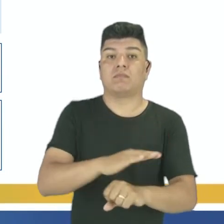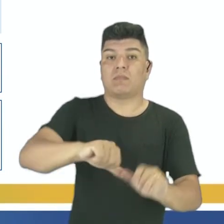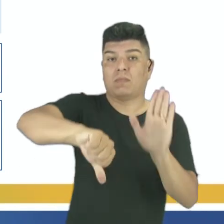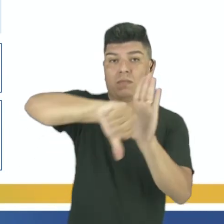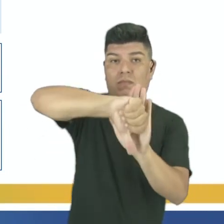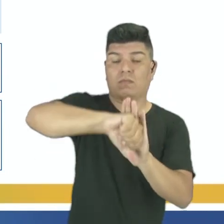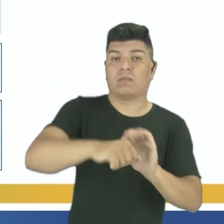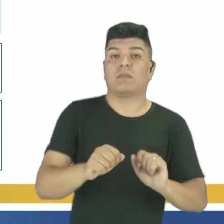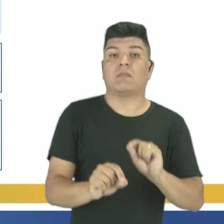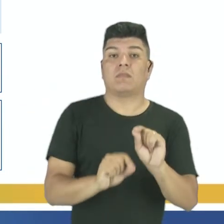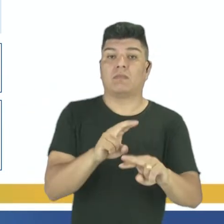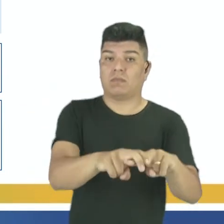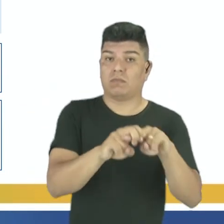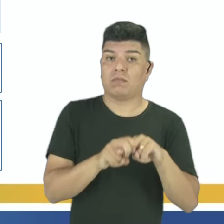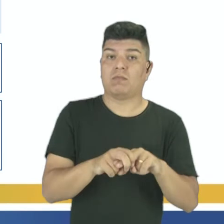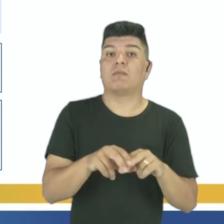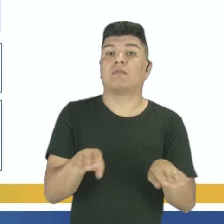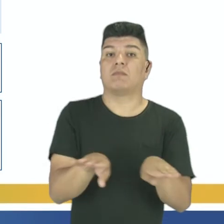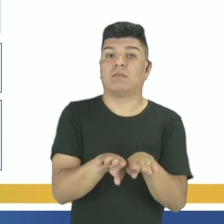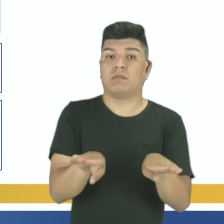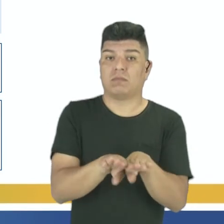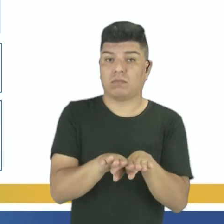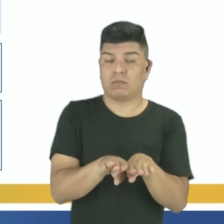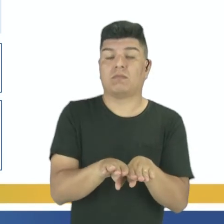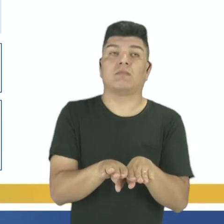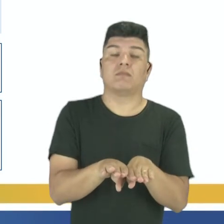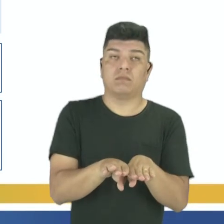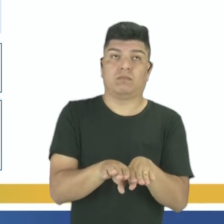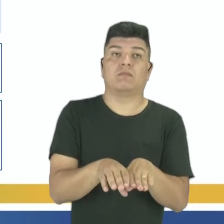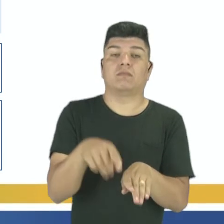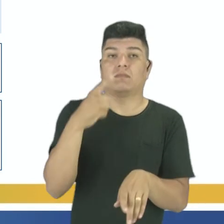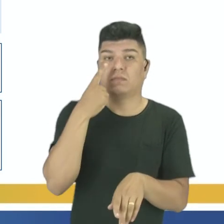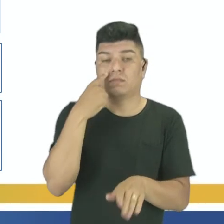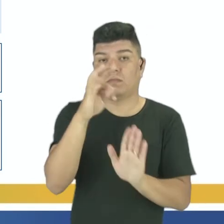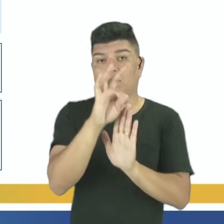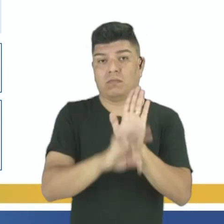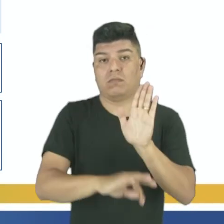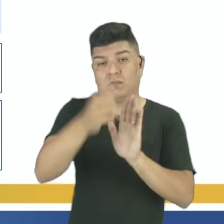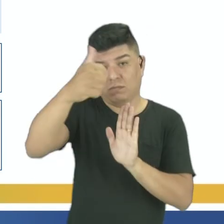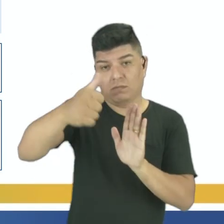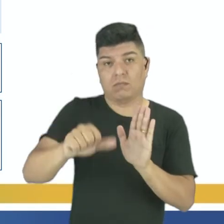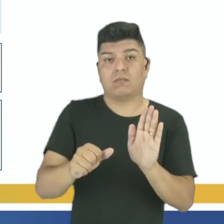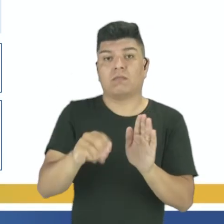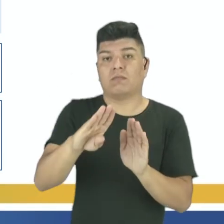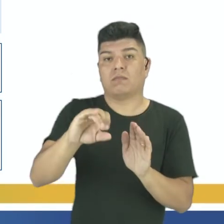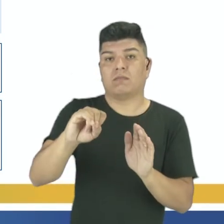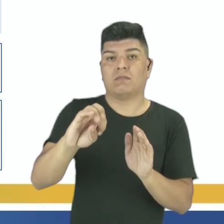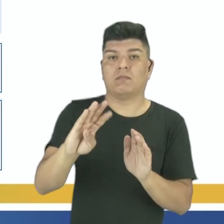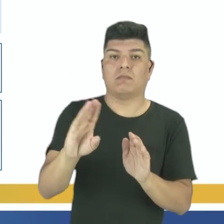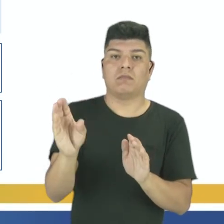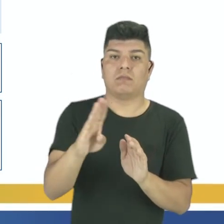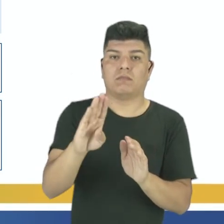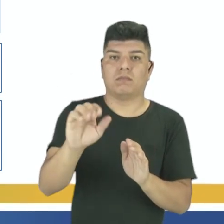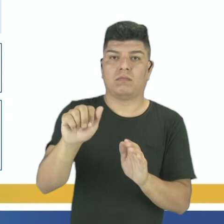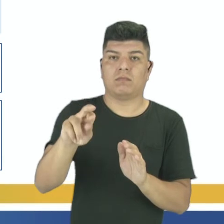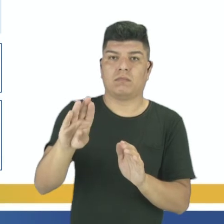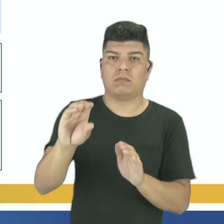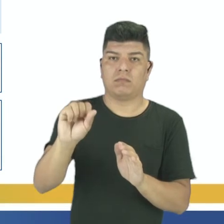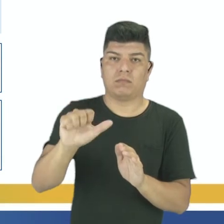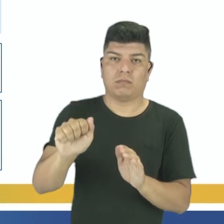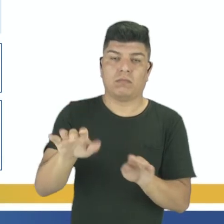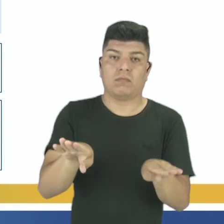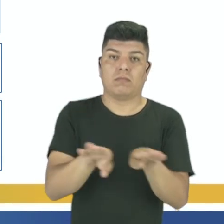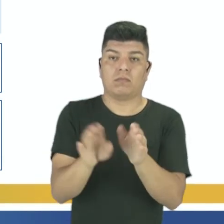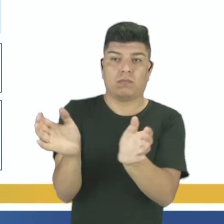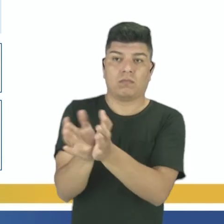crime. Mas, ao mesmo tempo, no texto, o repórter cita a avaliação de Bia Barbosa, do Intervoz,